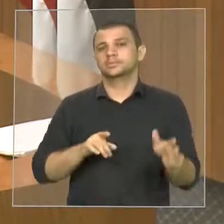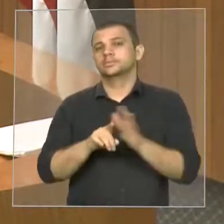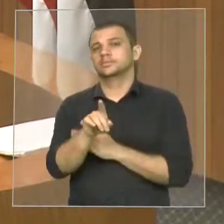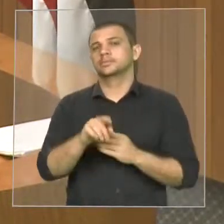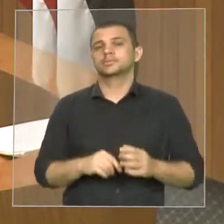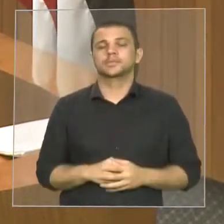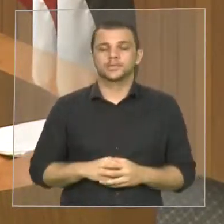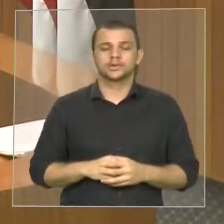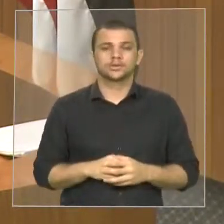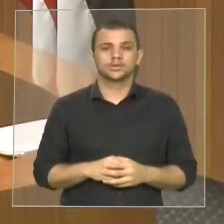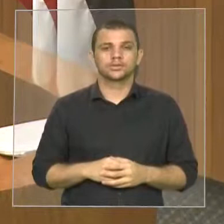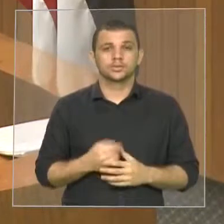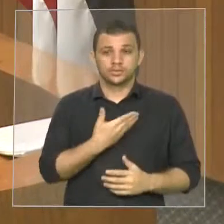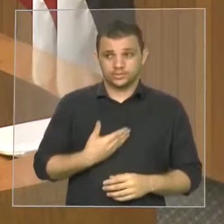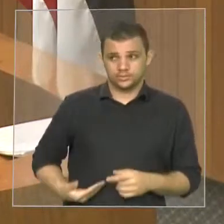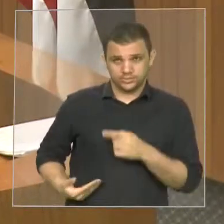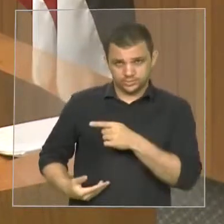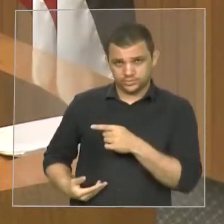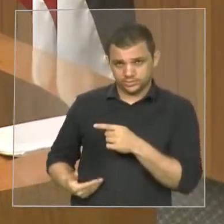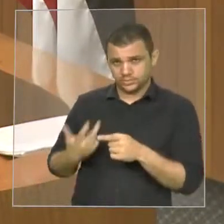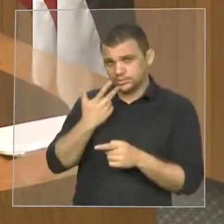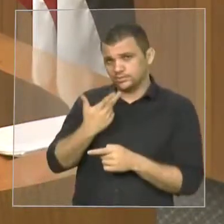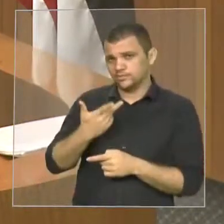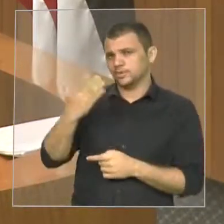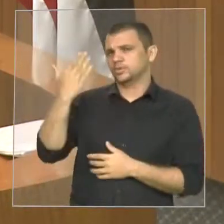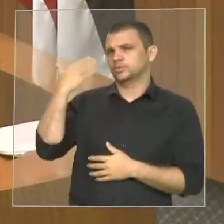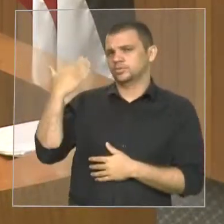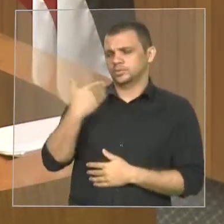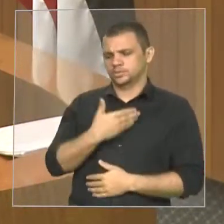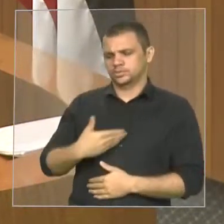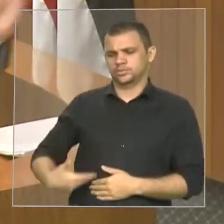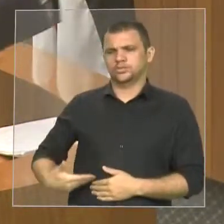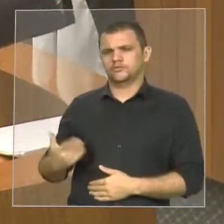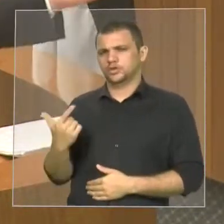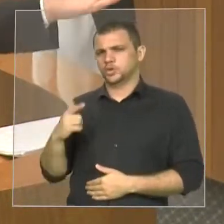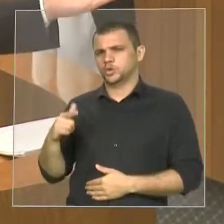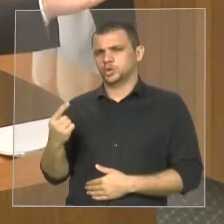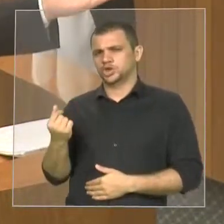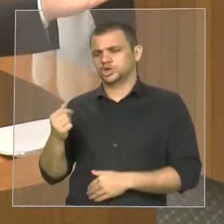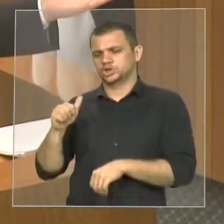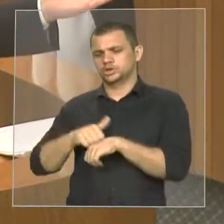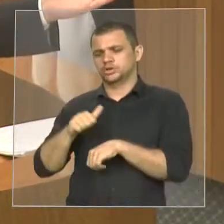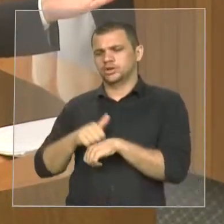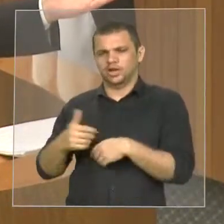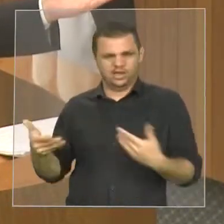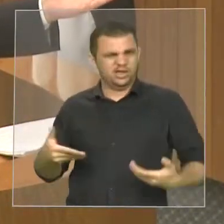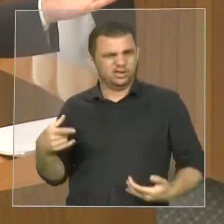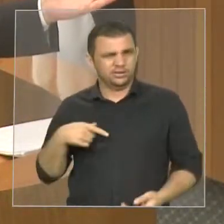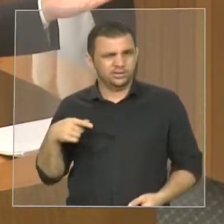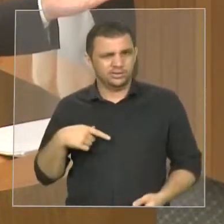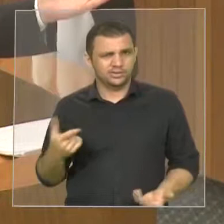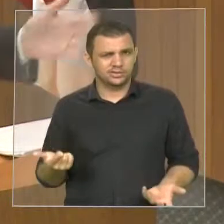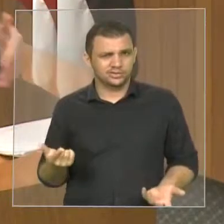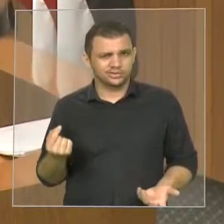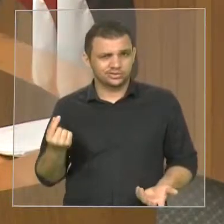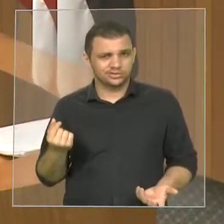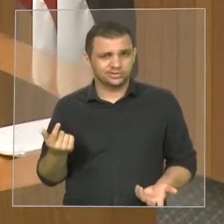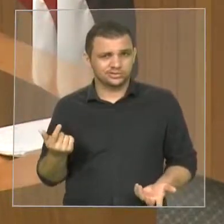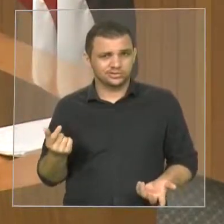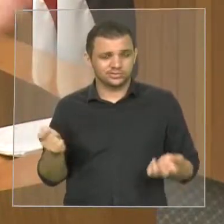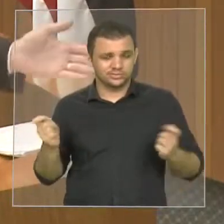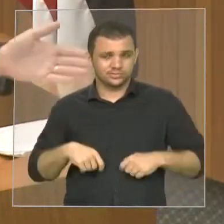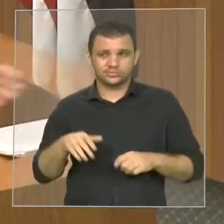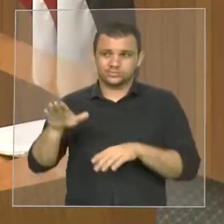governador que alguns dias atrás disse que o Estado não tinha um centavo nas contas? E agora apareceu, deputado César Pires, o dinheiro para poder